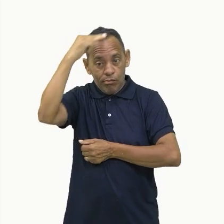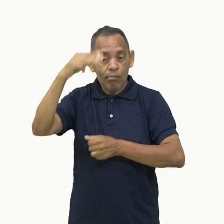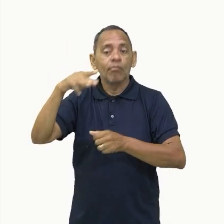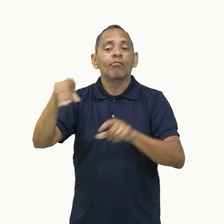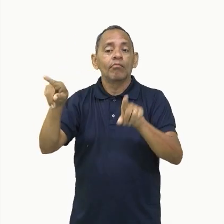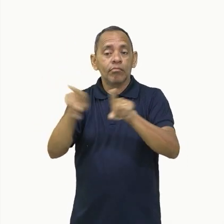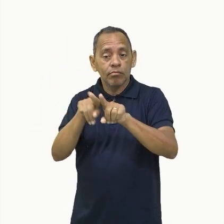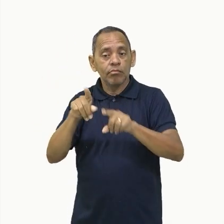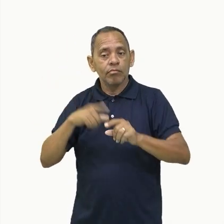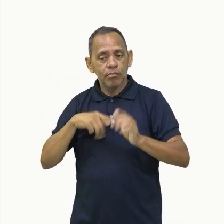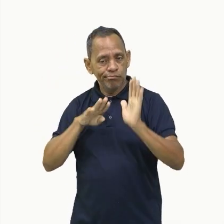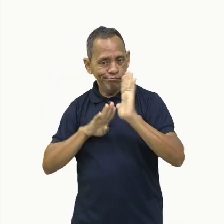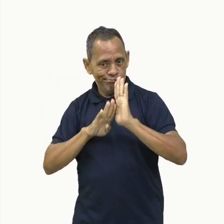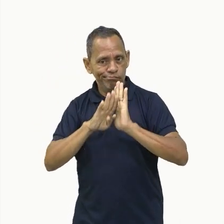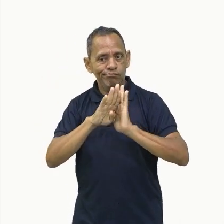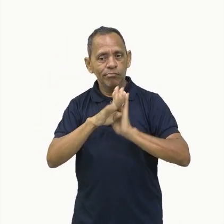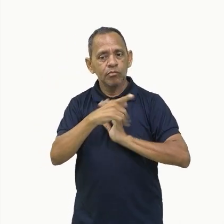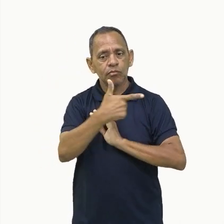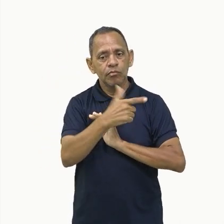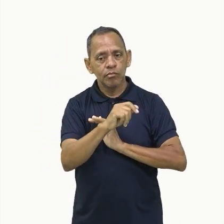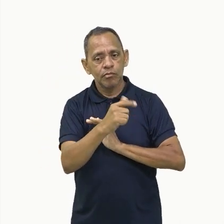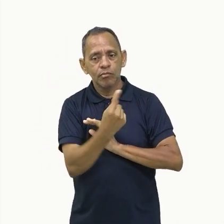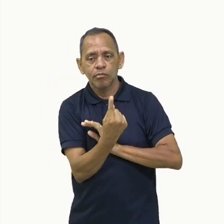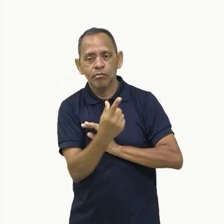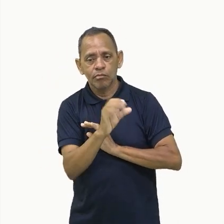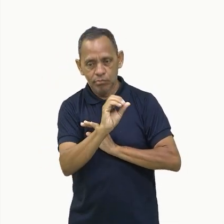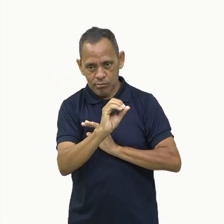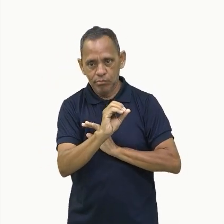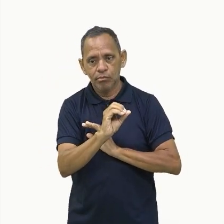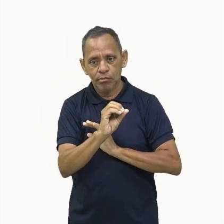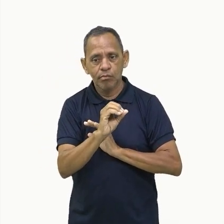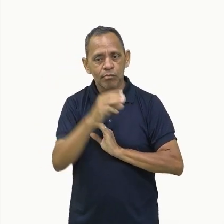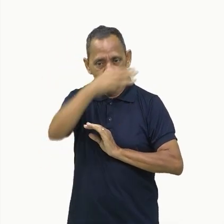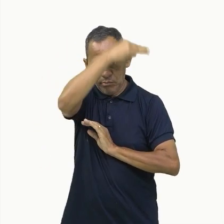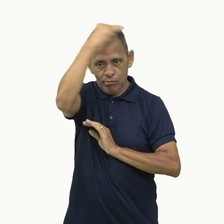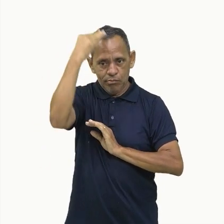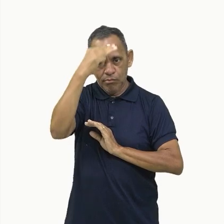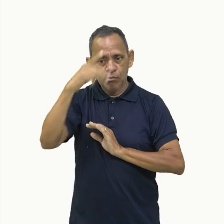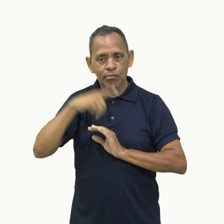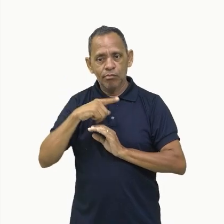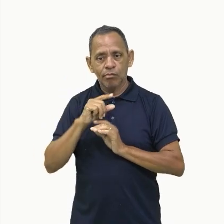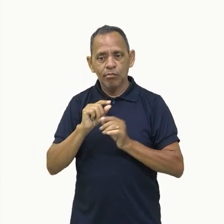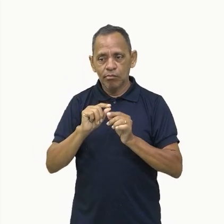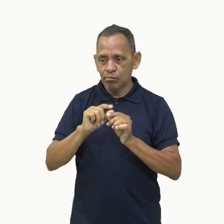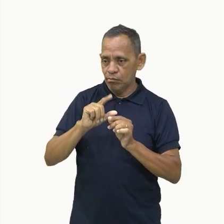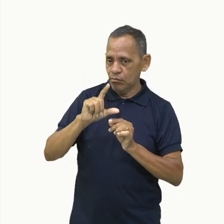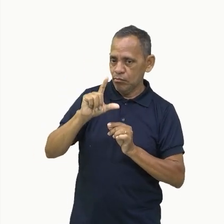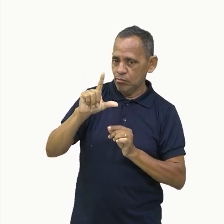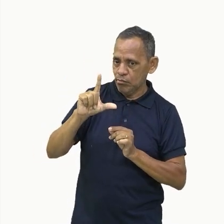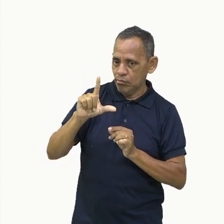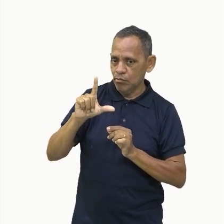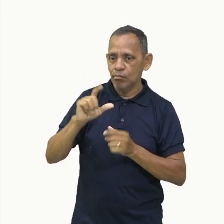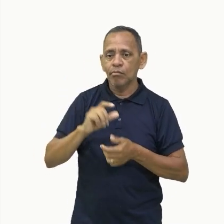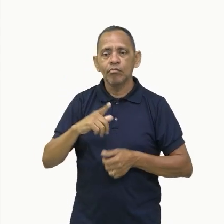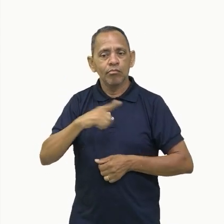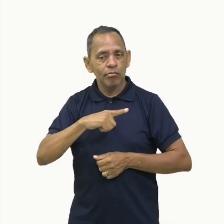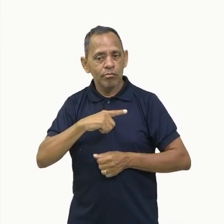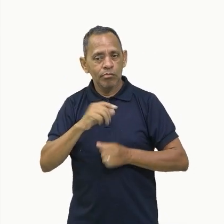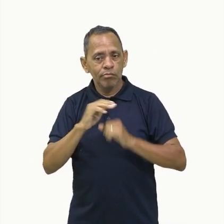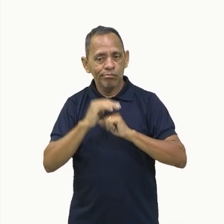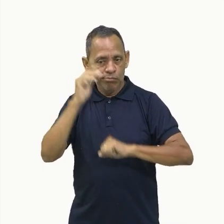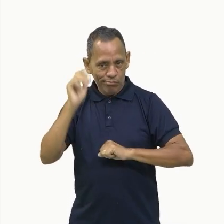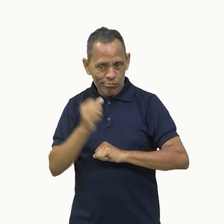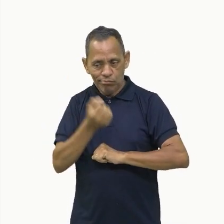sua alta. Olha só, gente, em 2010, a alta do México aqui era o país em 2010 que tinha maior